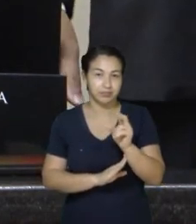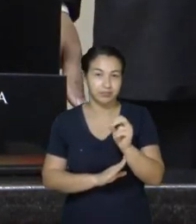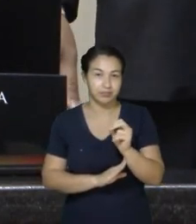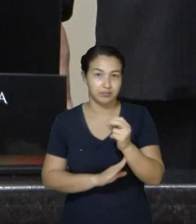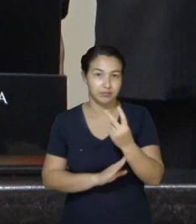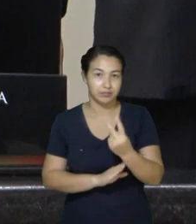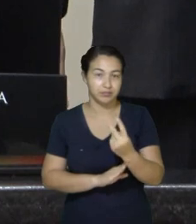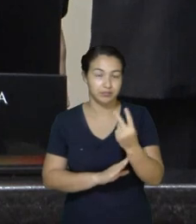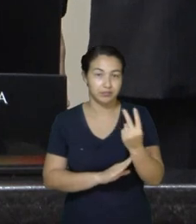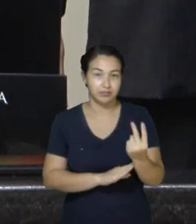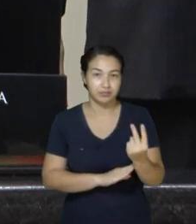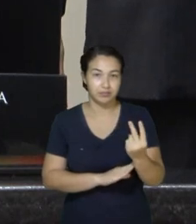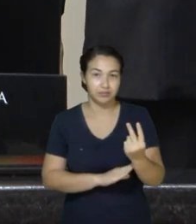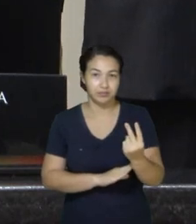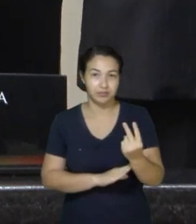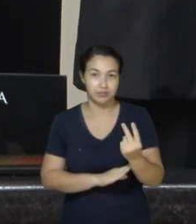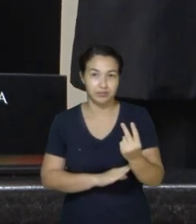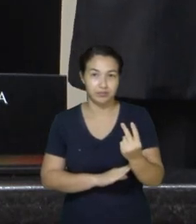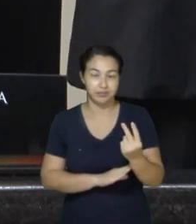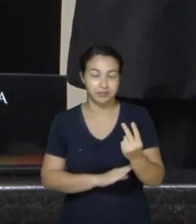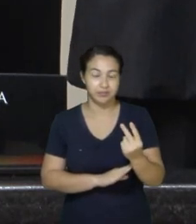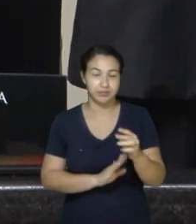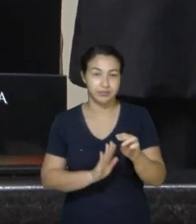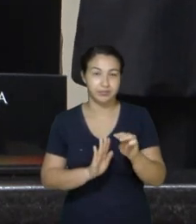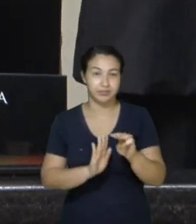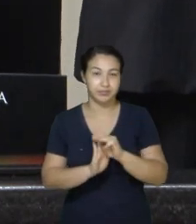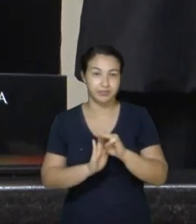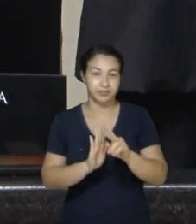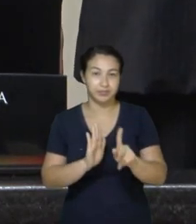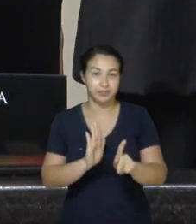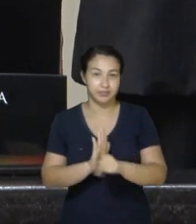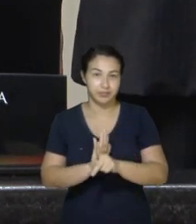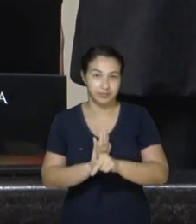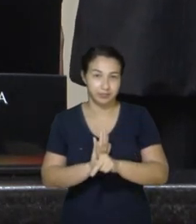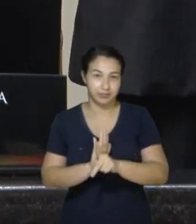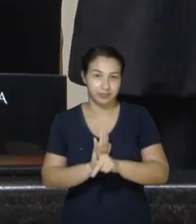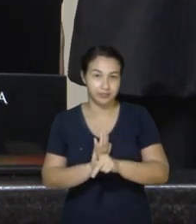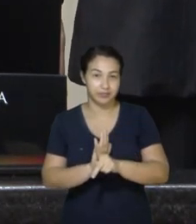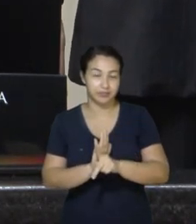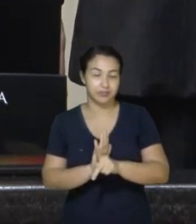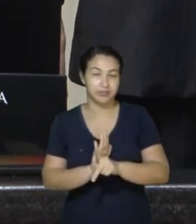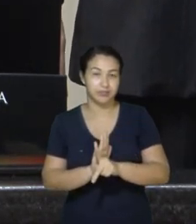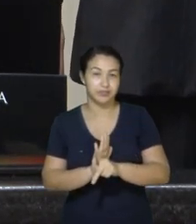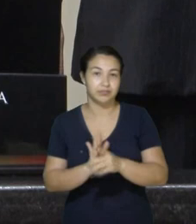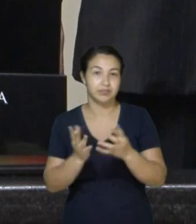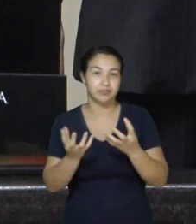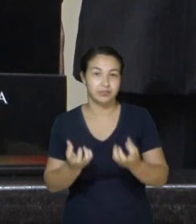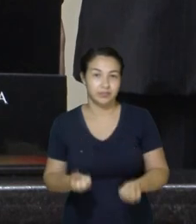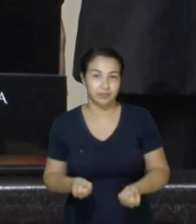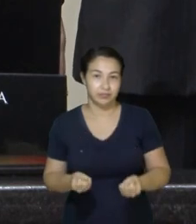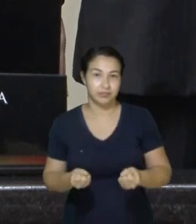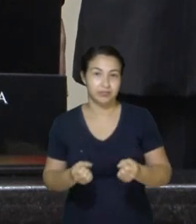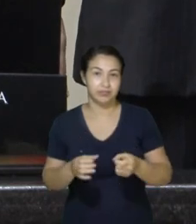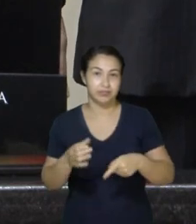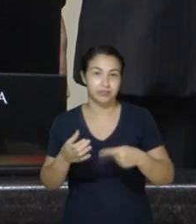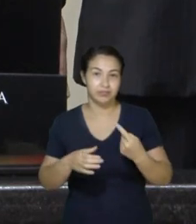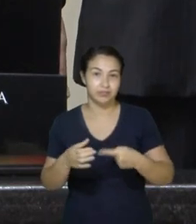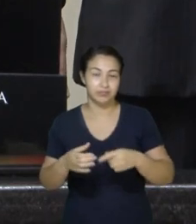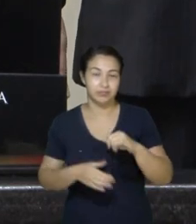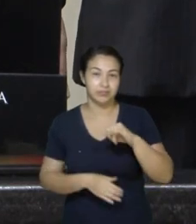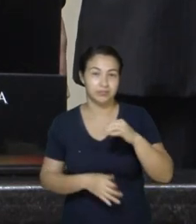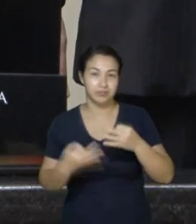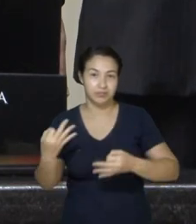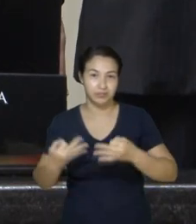014.2/2022, autoria do Ministério Público, com parecer favorável das comissões de Justiça, de